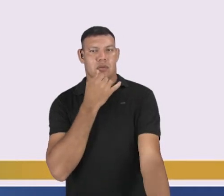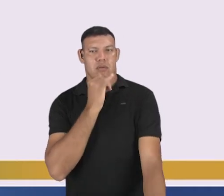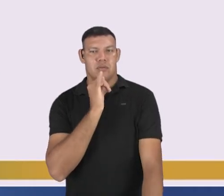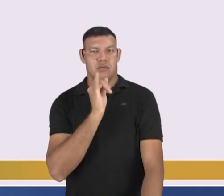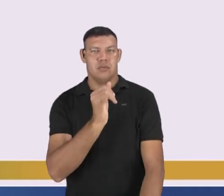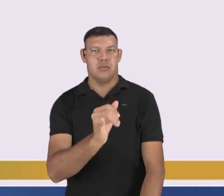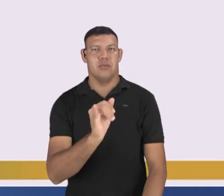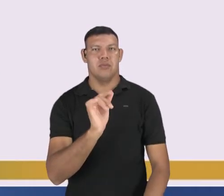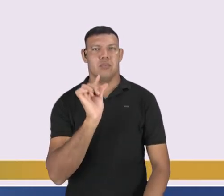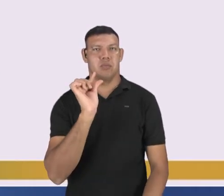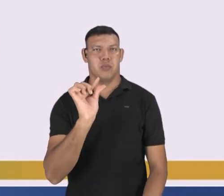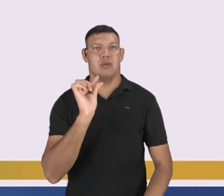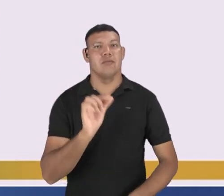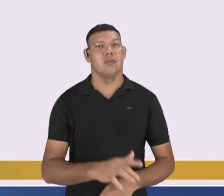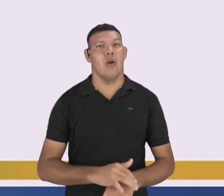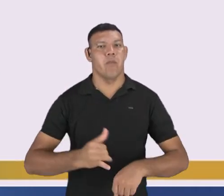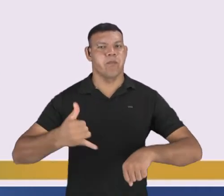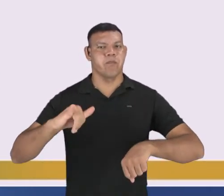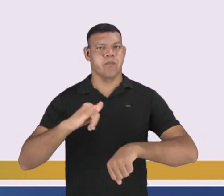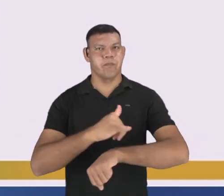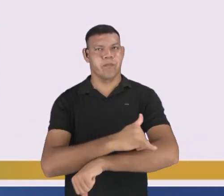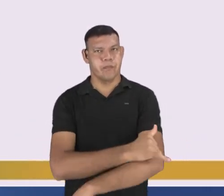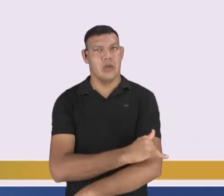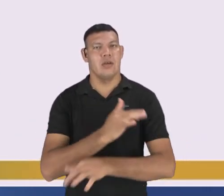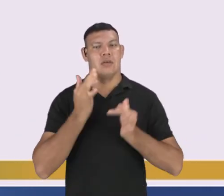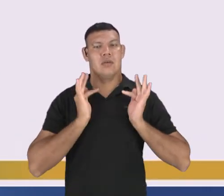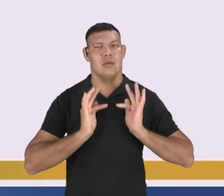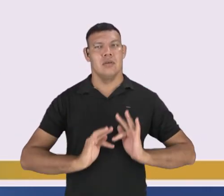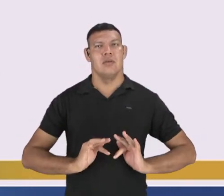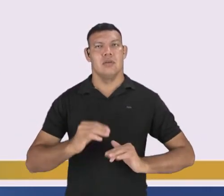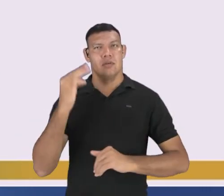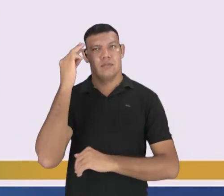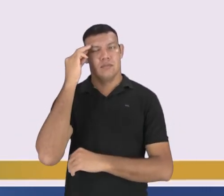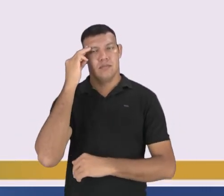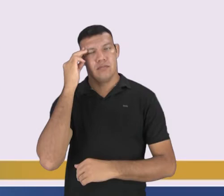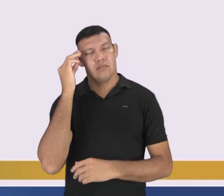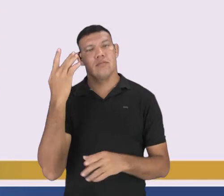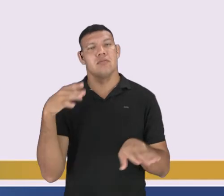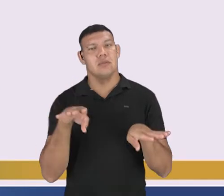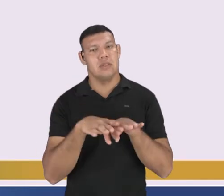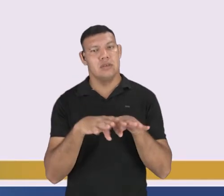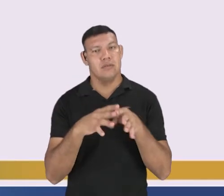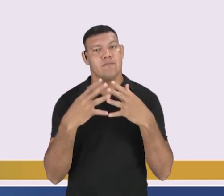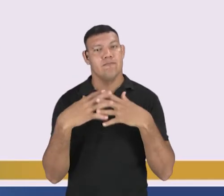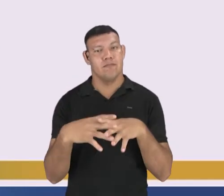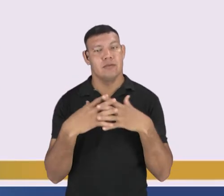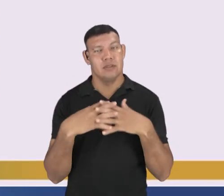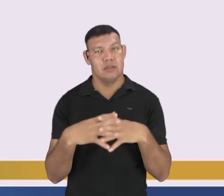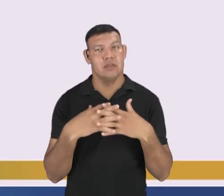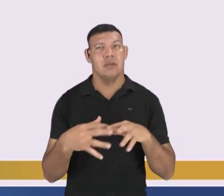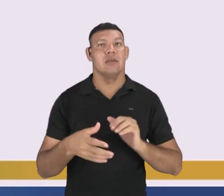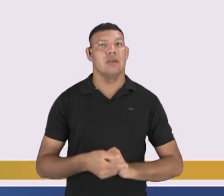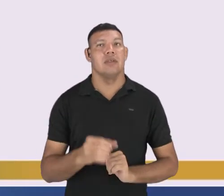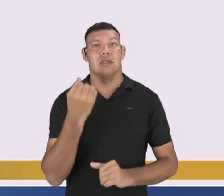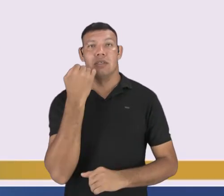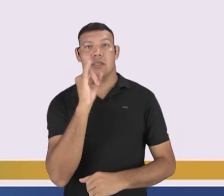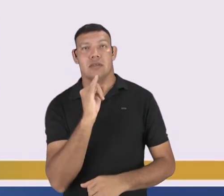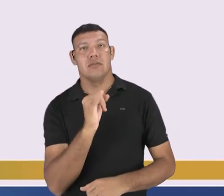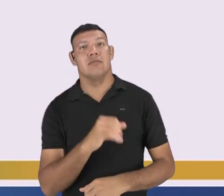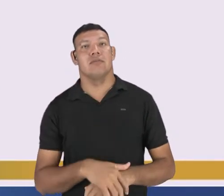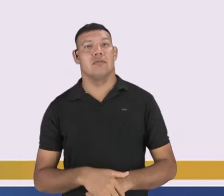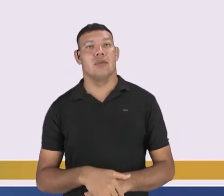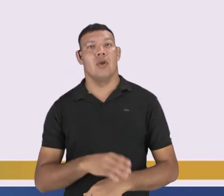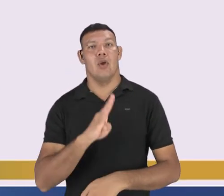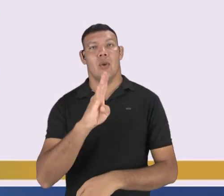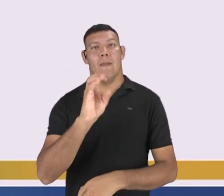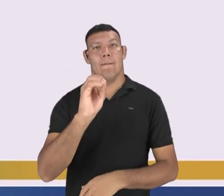tende a engordar e as respostas físicas e mentais se tornam mais lentas. Então, e se não tratada, ela pode ocorrer o bócio, que é